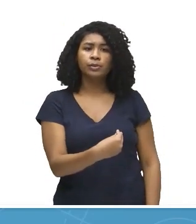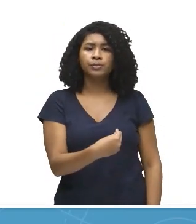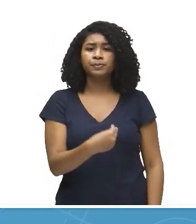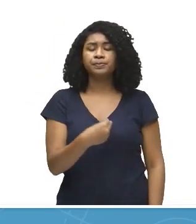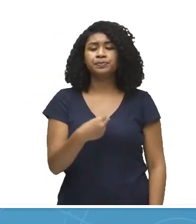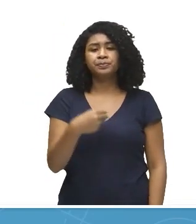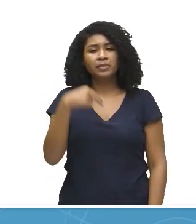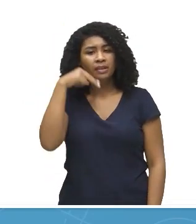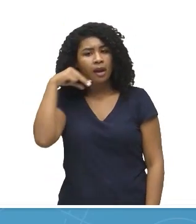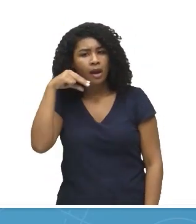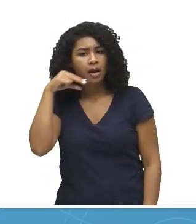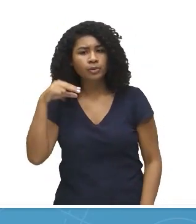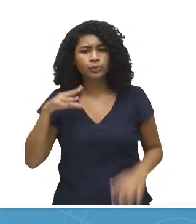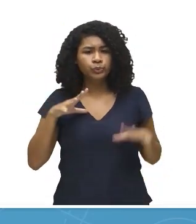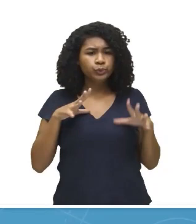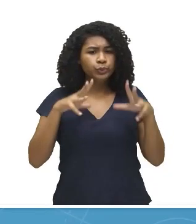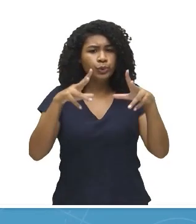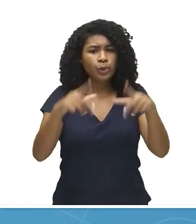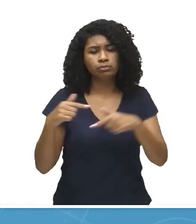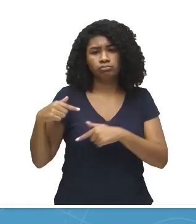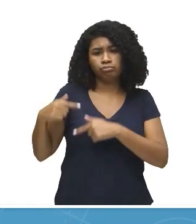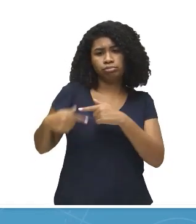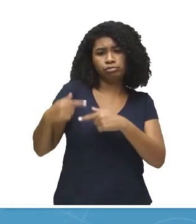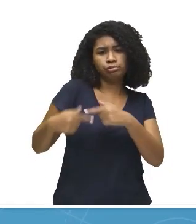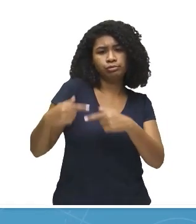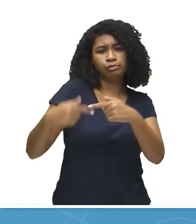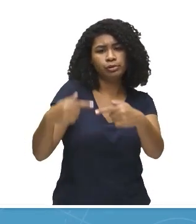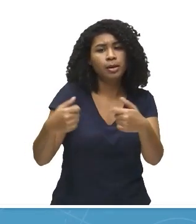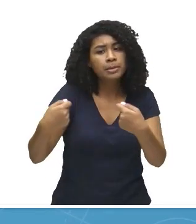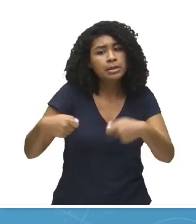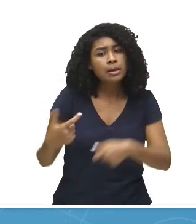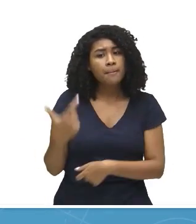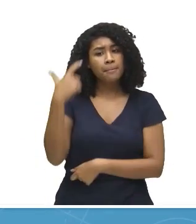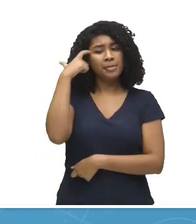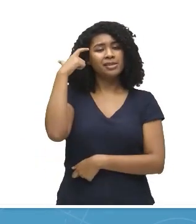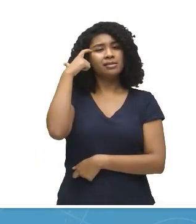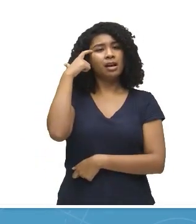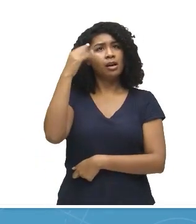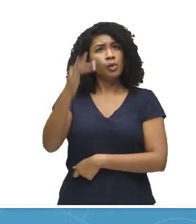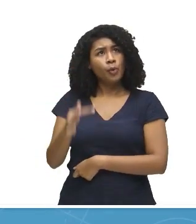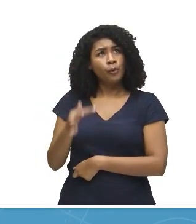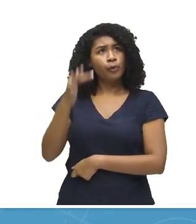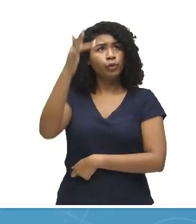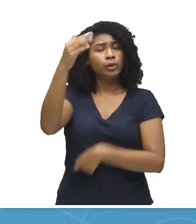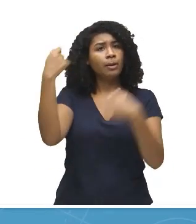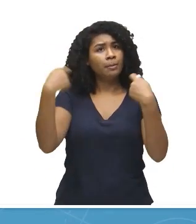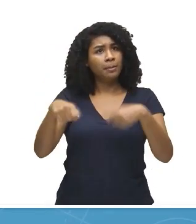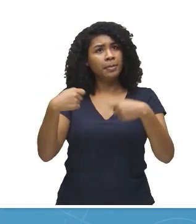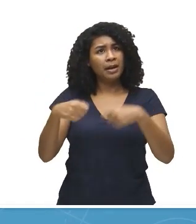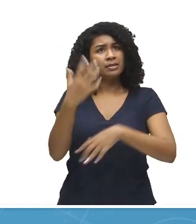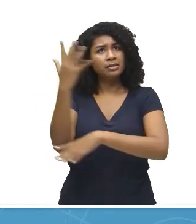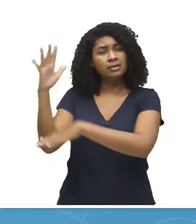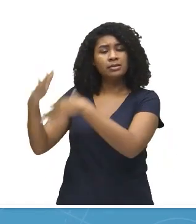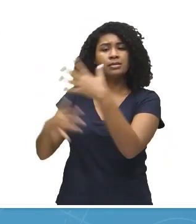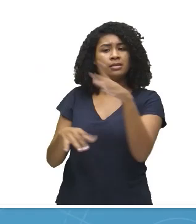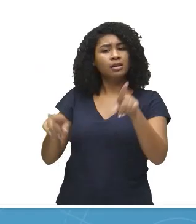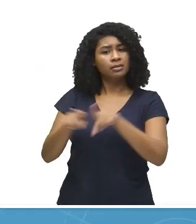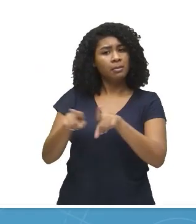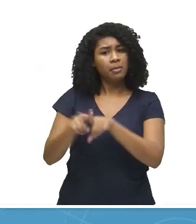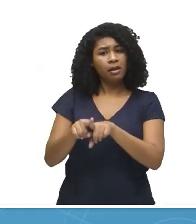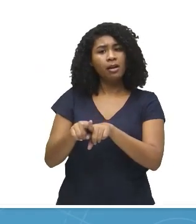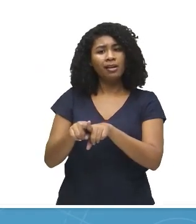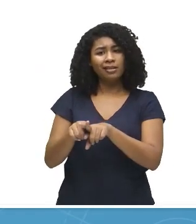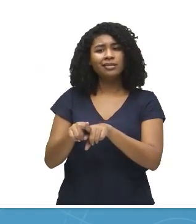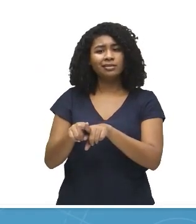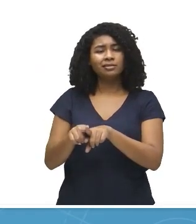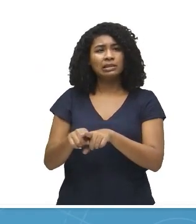meus netos, nos meus sobrinhos, que vão necessitar também dos recursos da natureza.